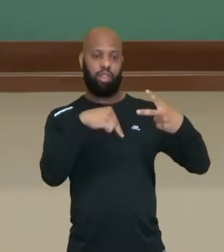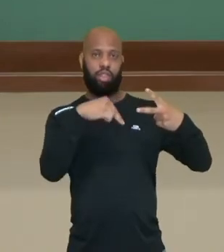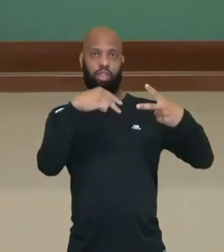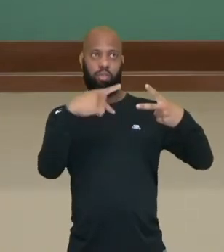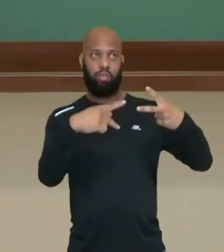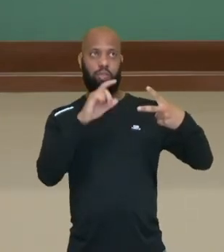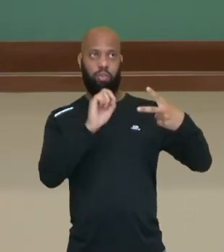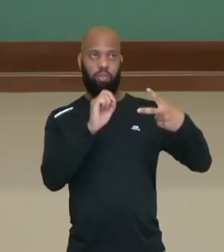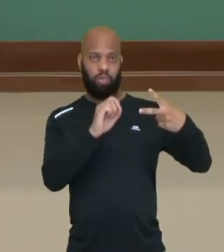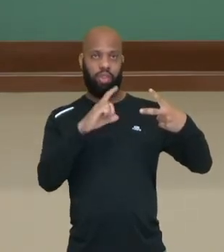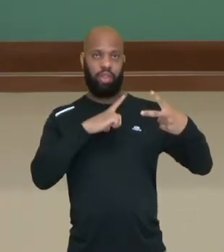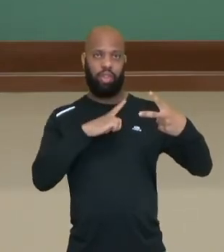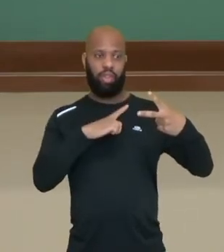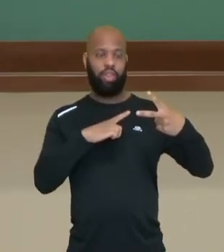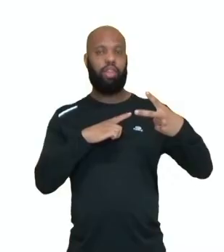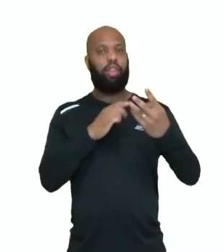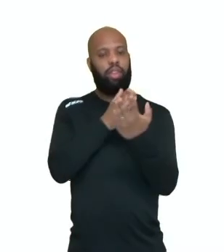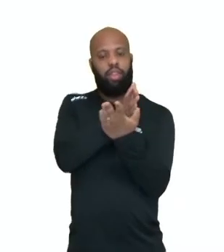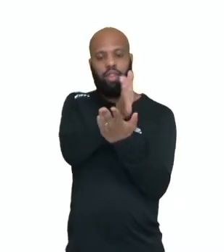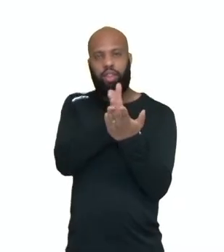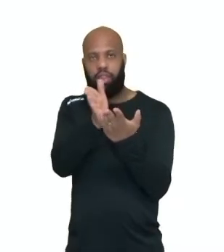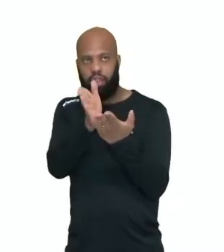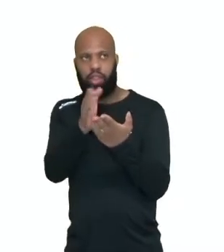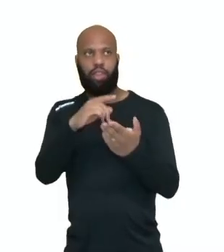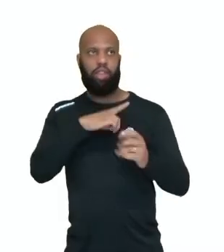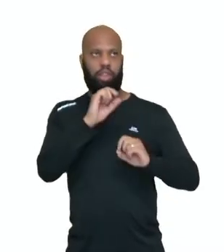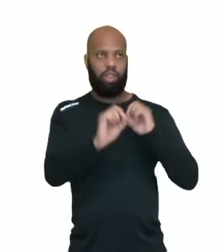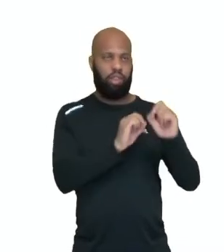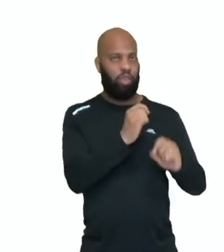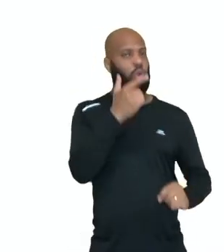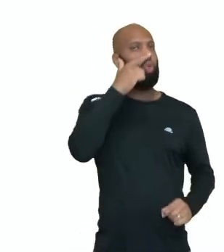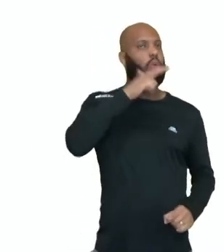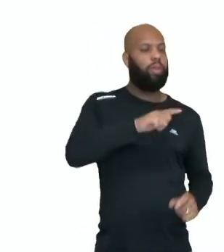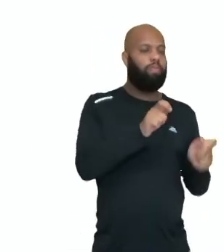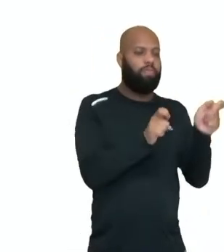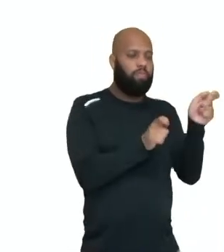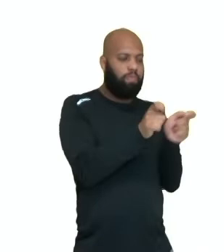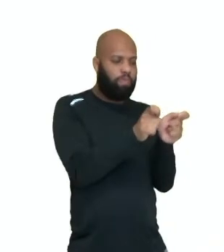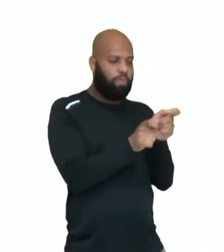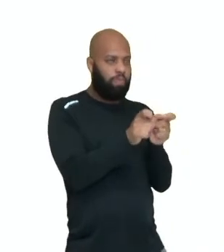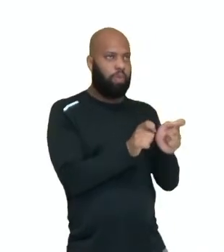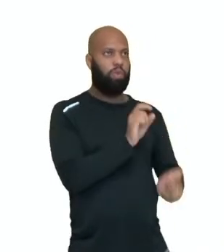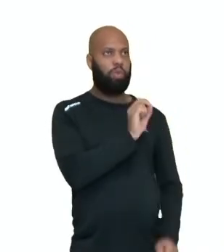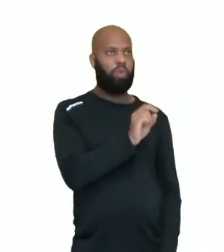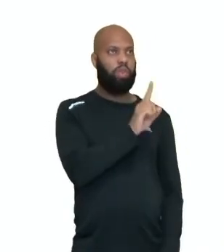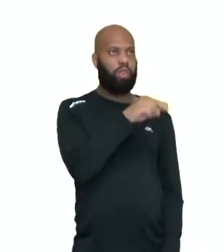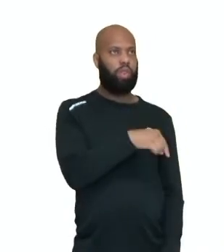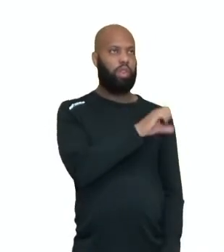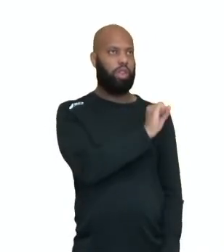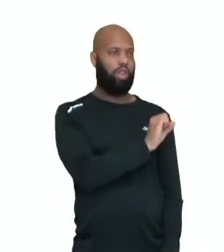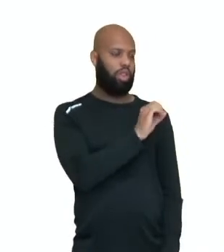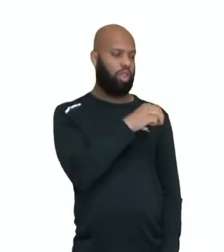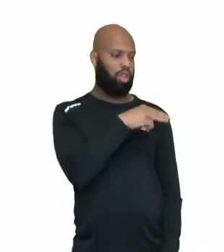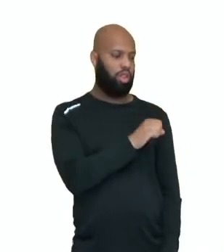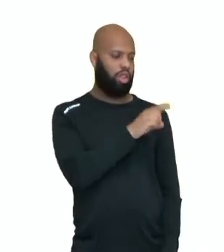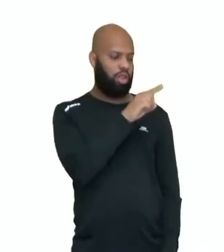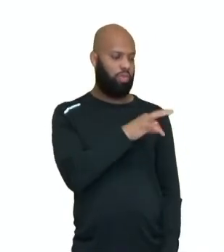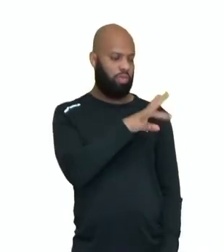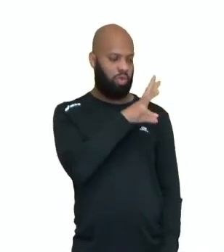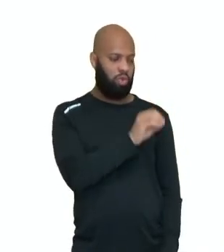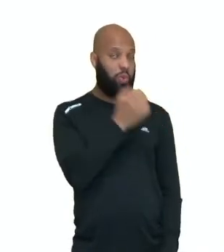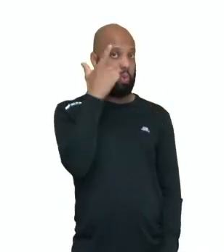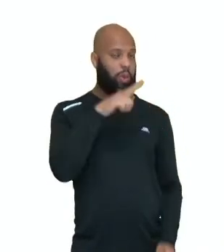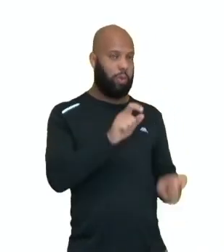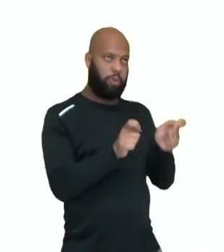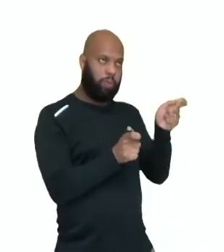periférico, né? Ele é dividido em duas partes. Aquela que a gente consegue controlar, que seria o sistema nervoso somático, então a gente